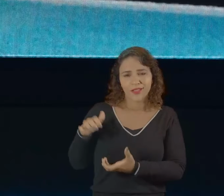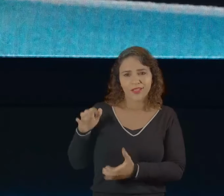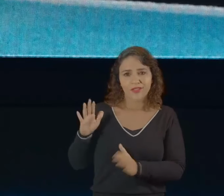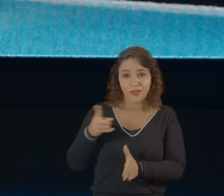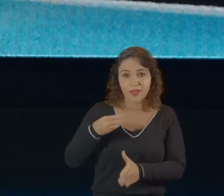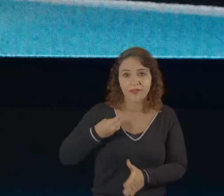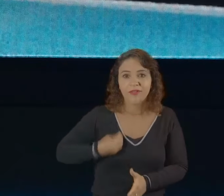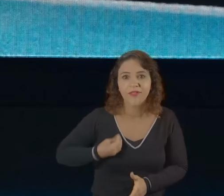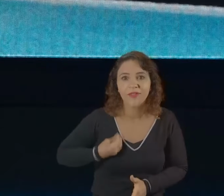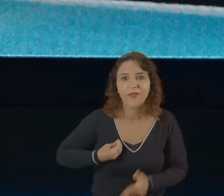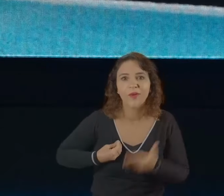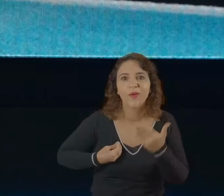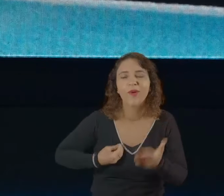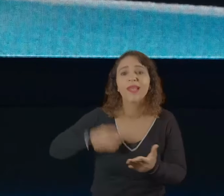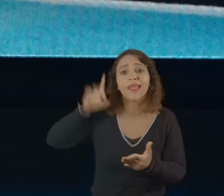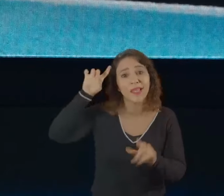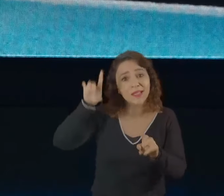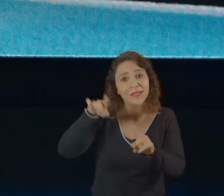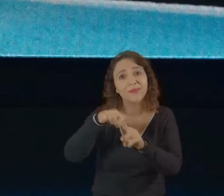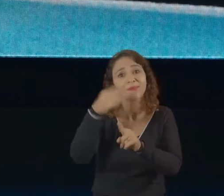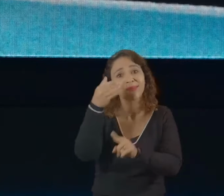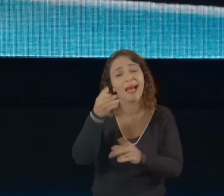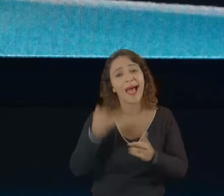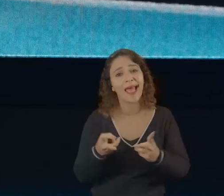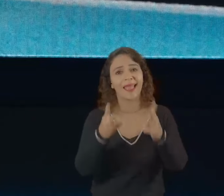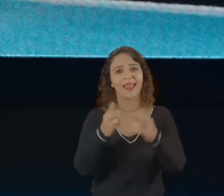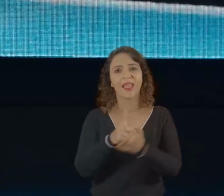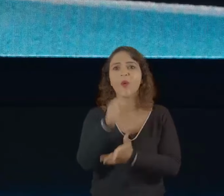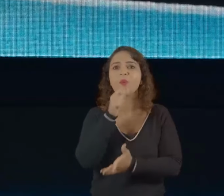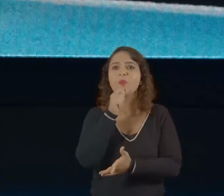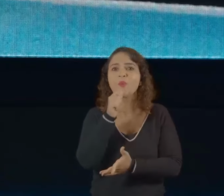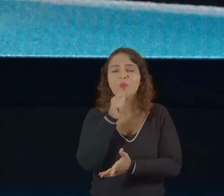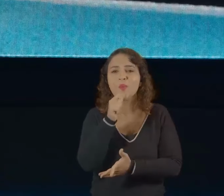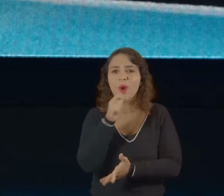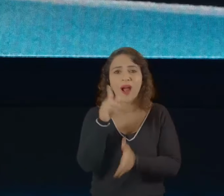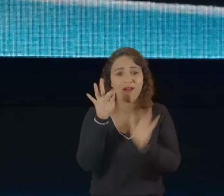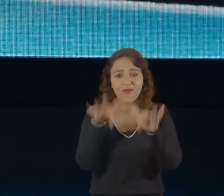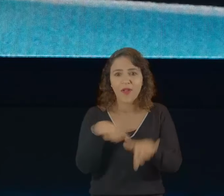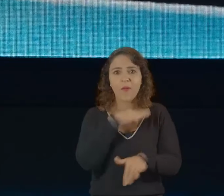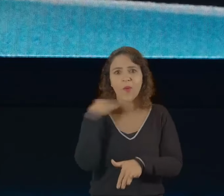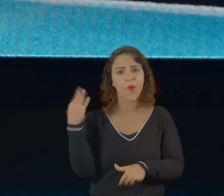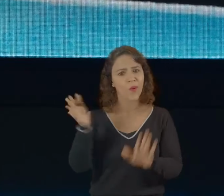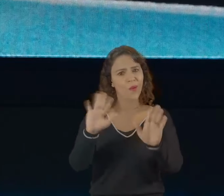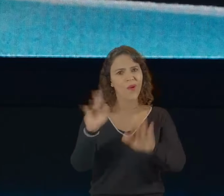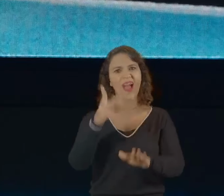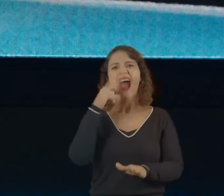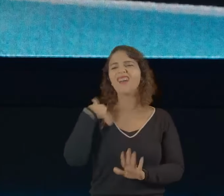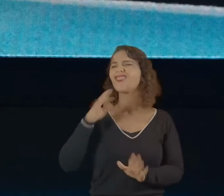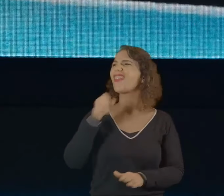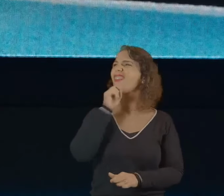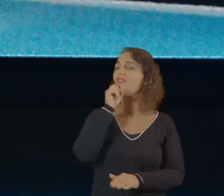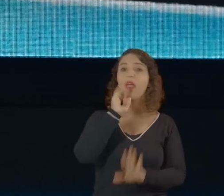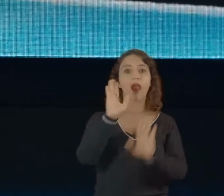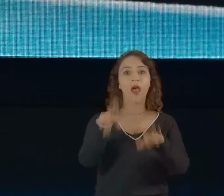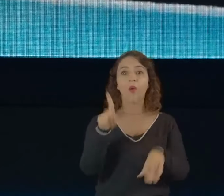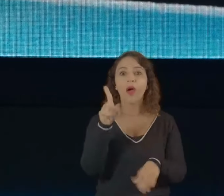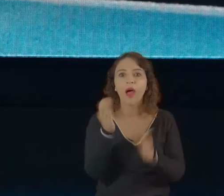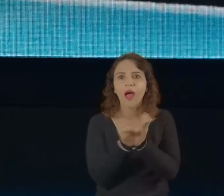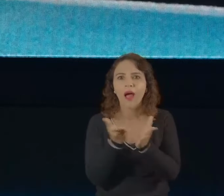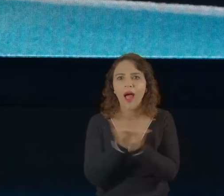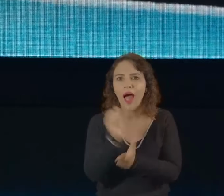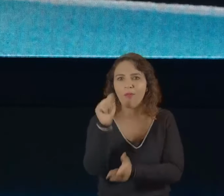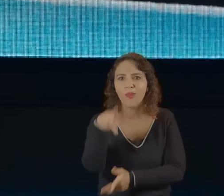está vivo, Deus ainda tem um propósito para você. Não acabou. Porque crente não aposenta, meu